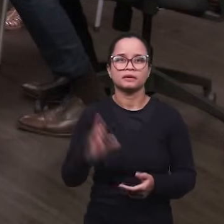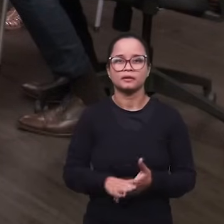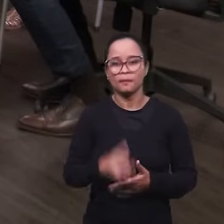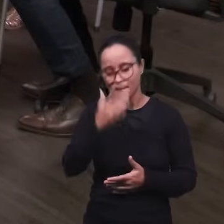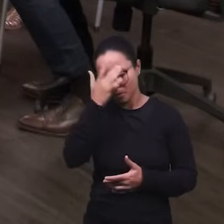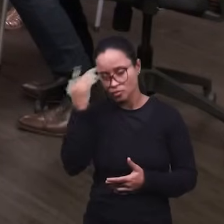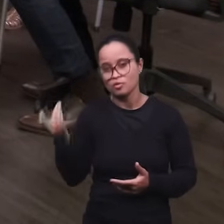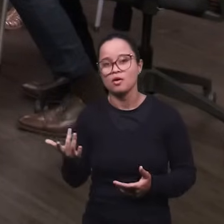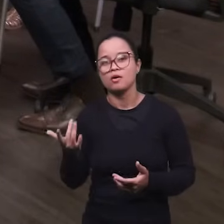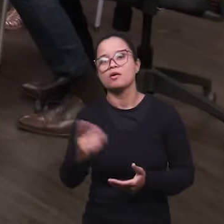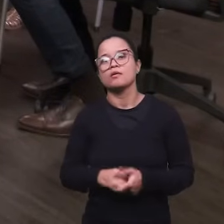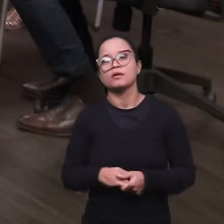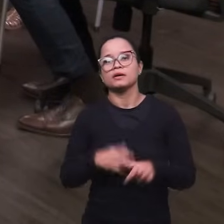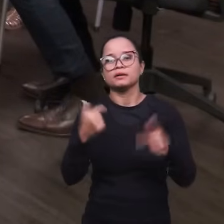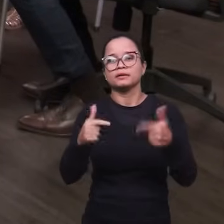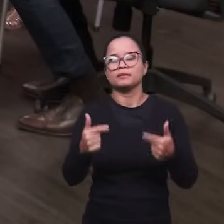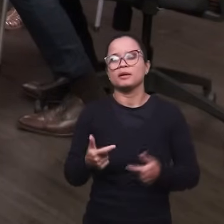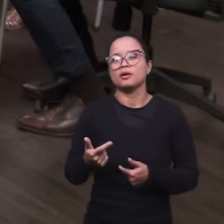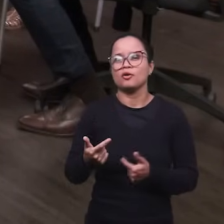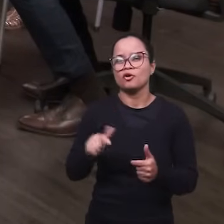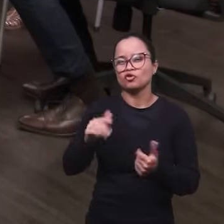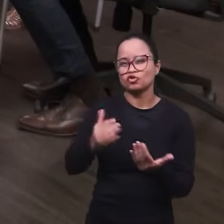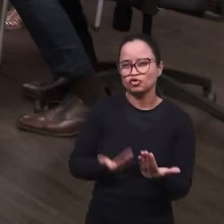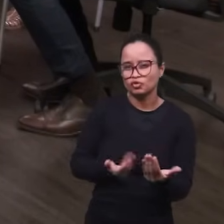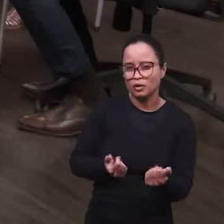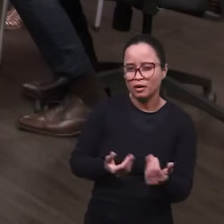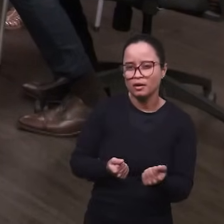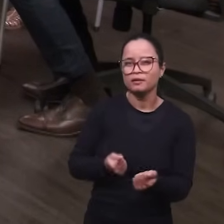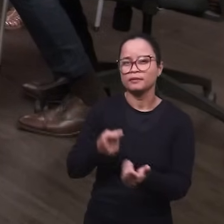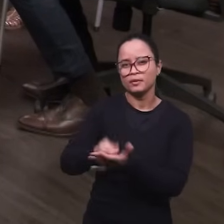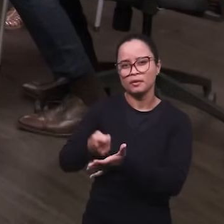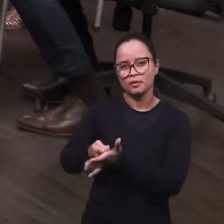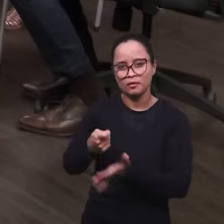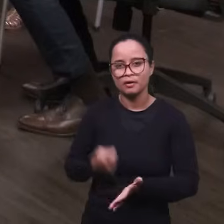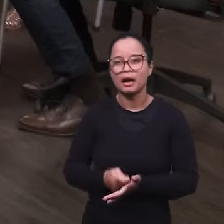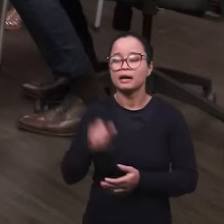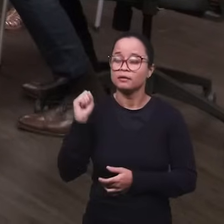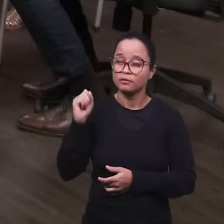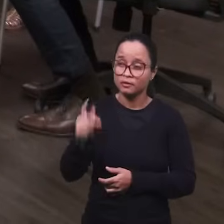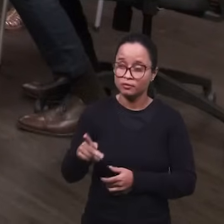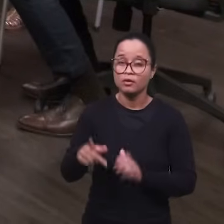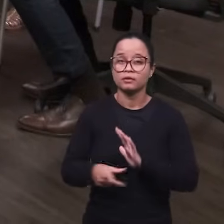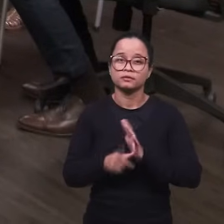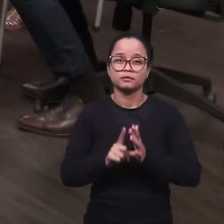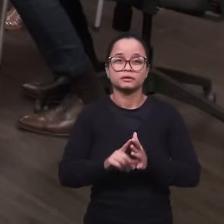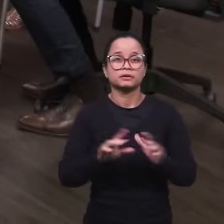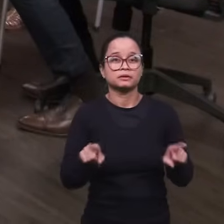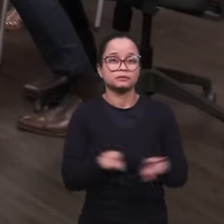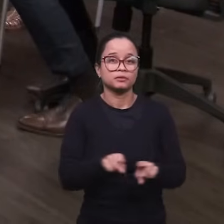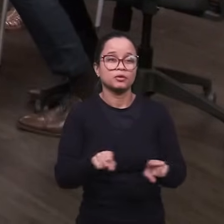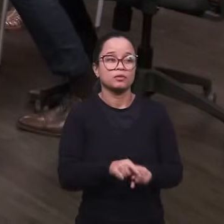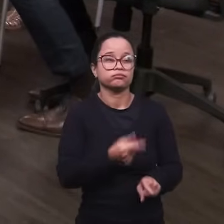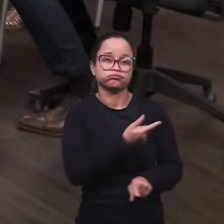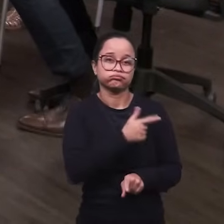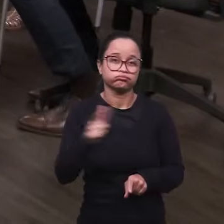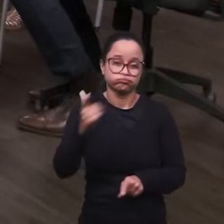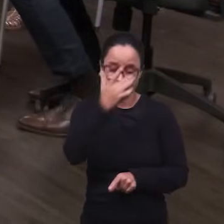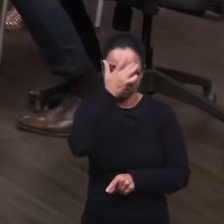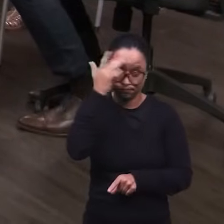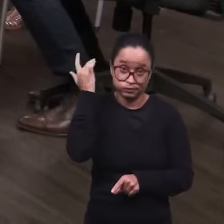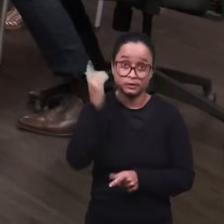aposentou cedo, bem cedo, que começou a trabalhar muito cedo, contribuindo, então se aposentou cedo. E muitas